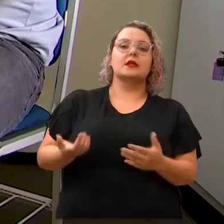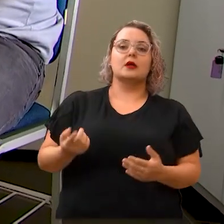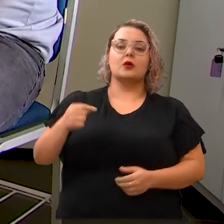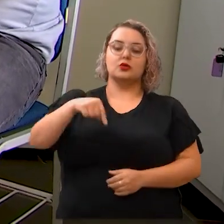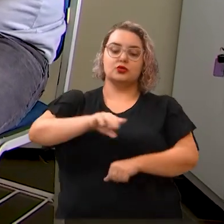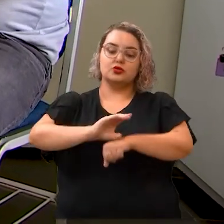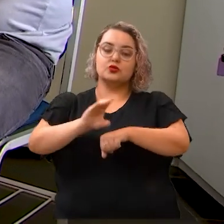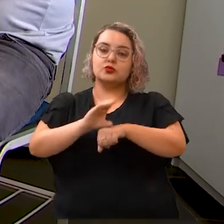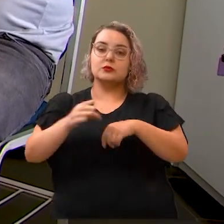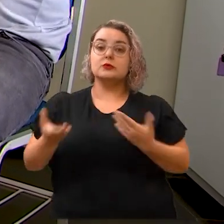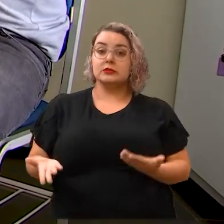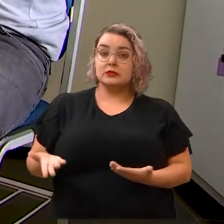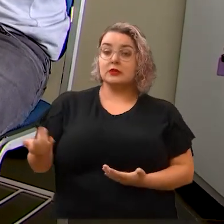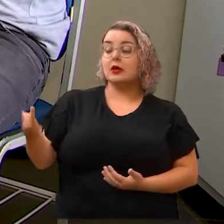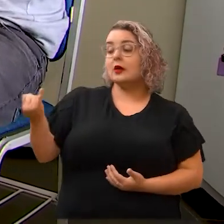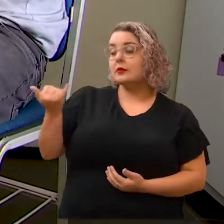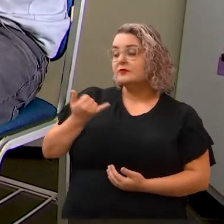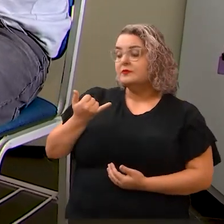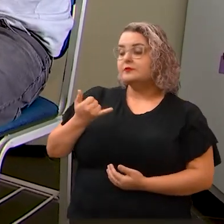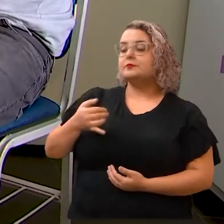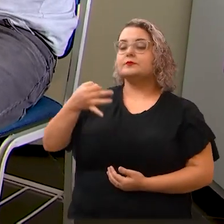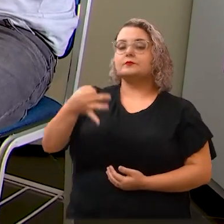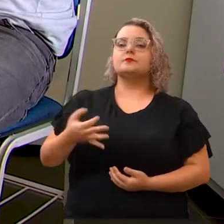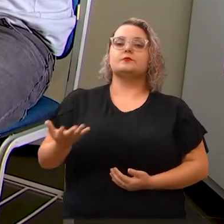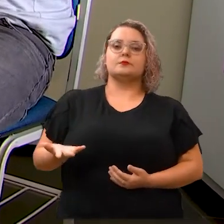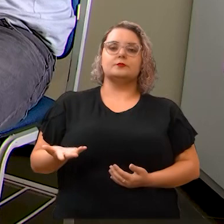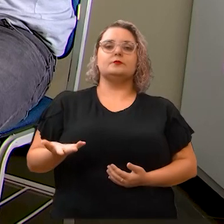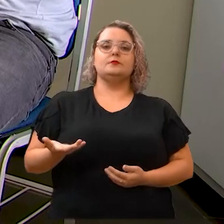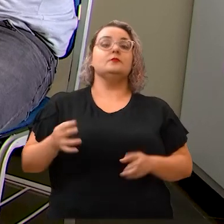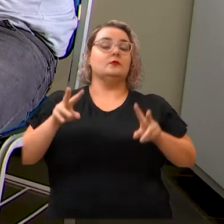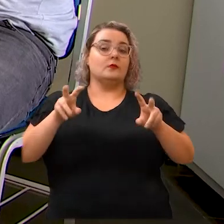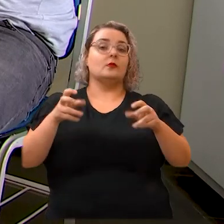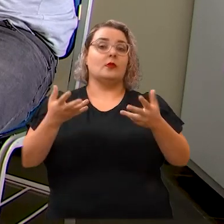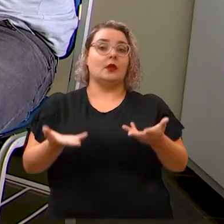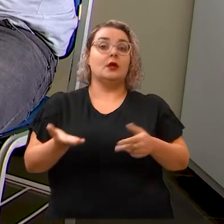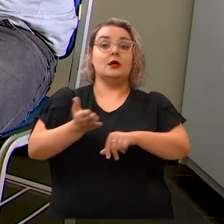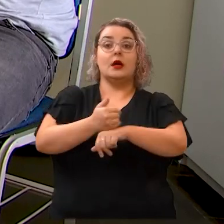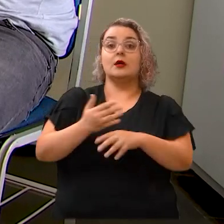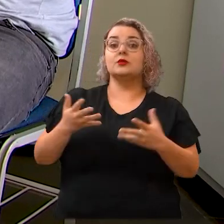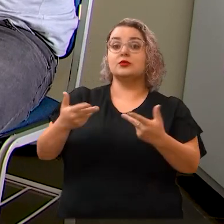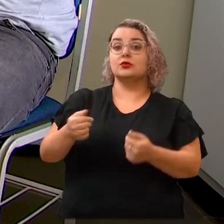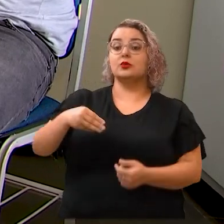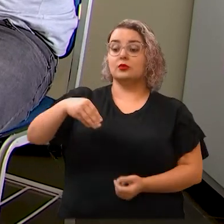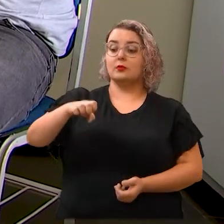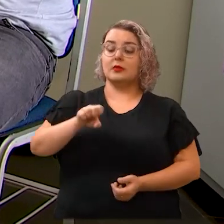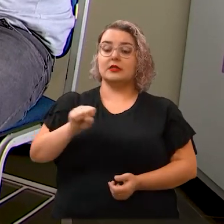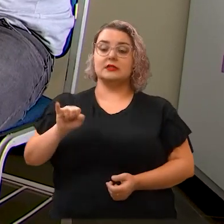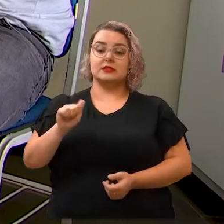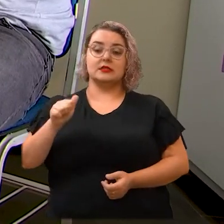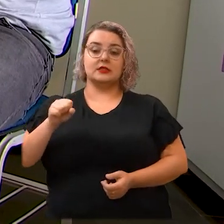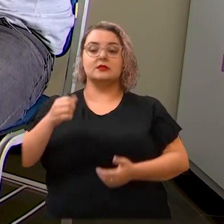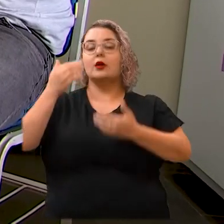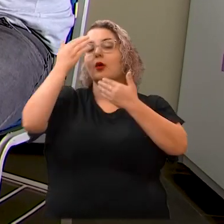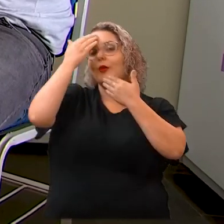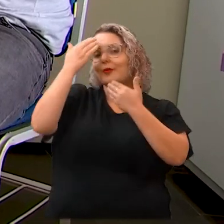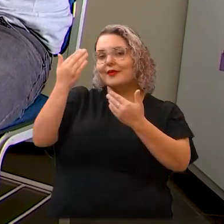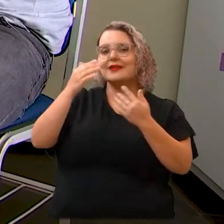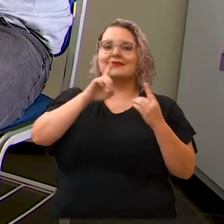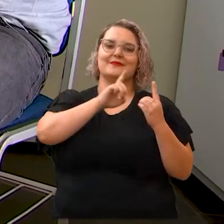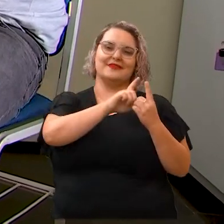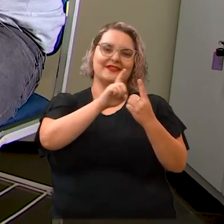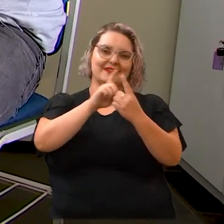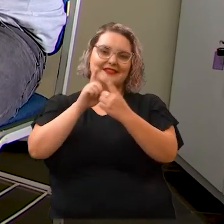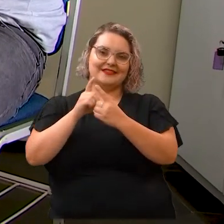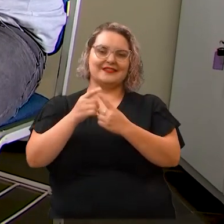e vai falar para gente justamente sobre este assunto antes de mais nada Messias é muito obrigado por atender